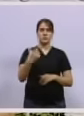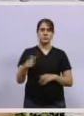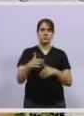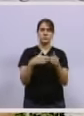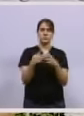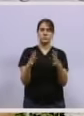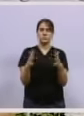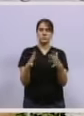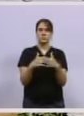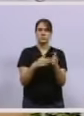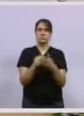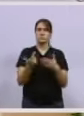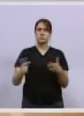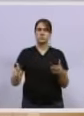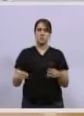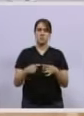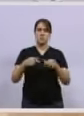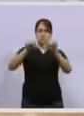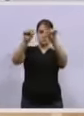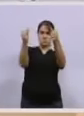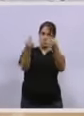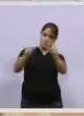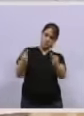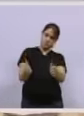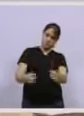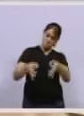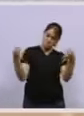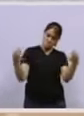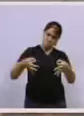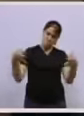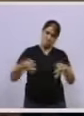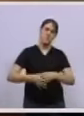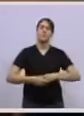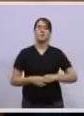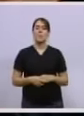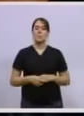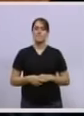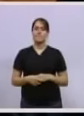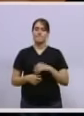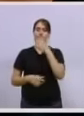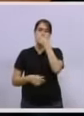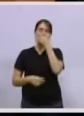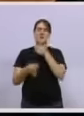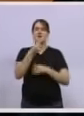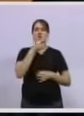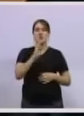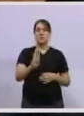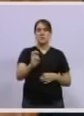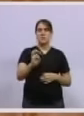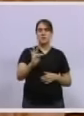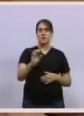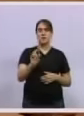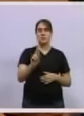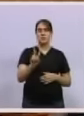Tudo torto nele. Vá ver as obras. Vá escutar as sinfonias de Beethoven. Você